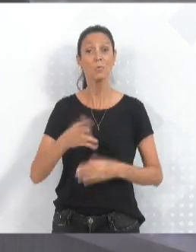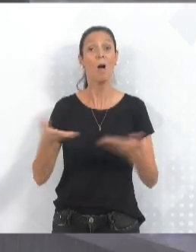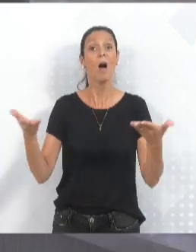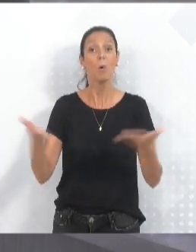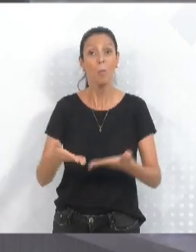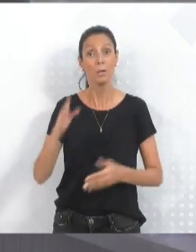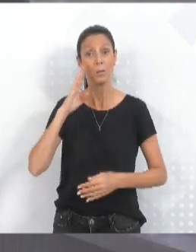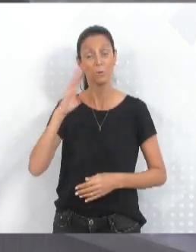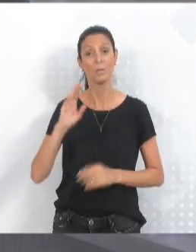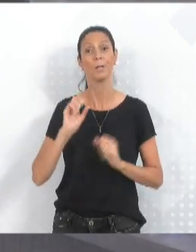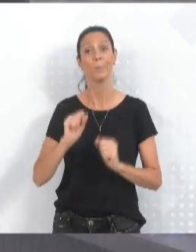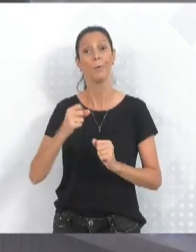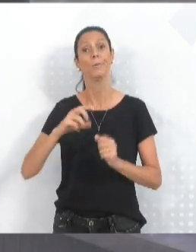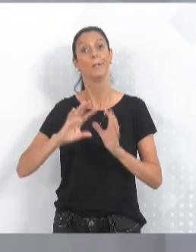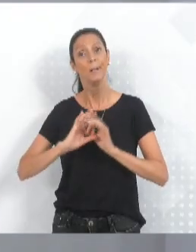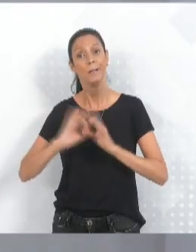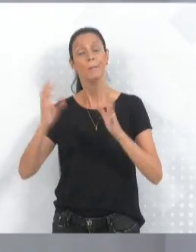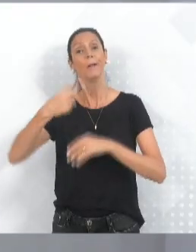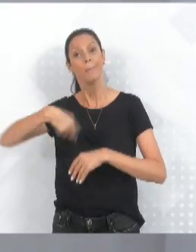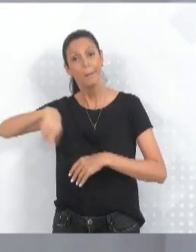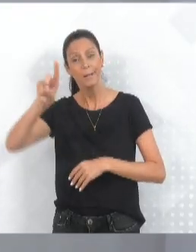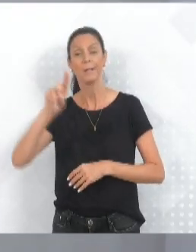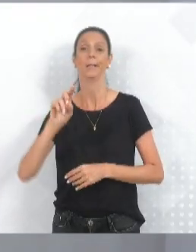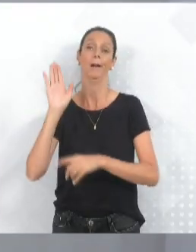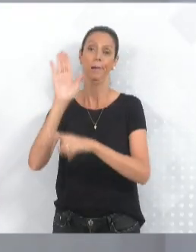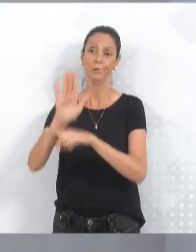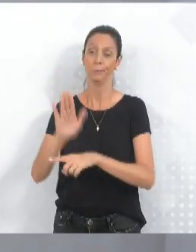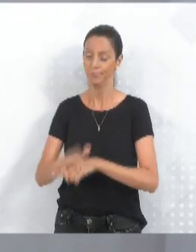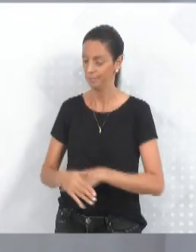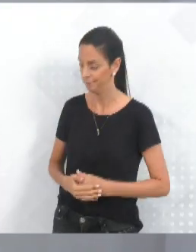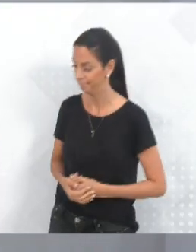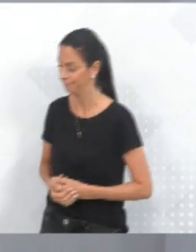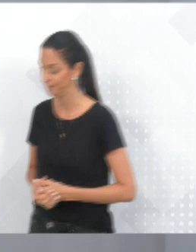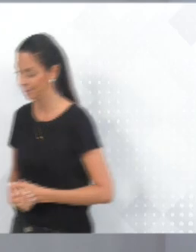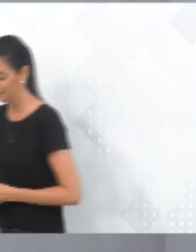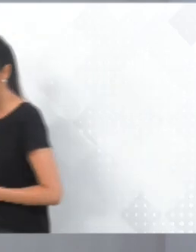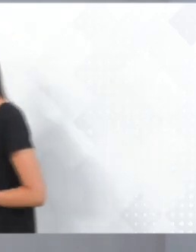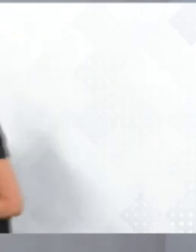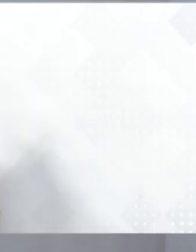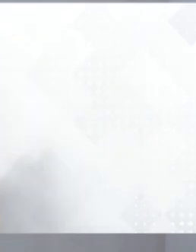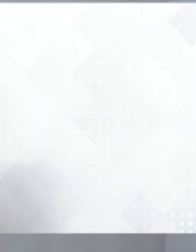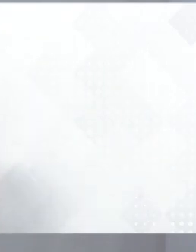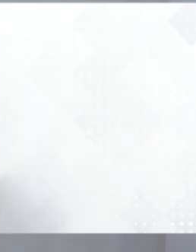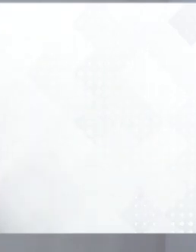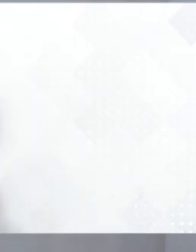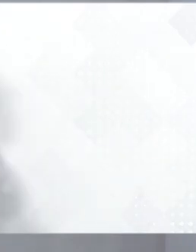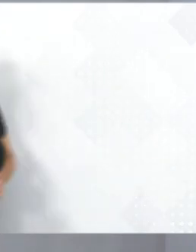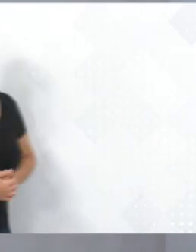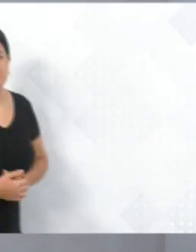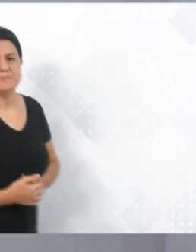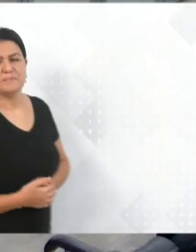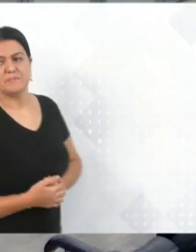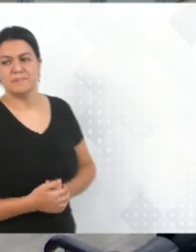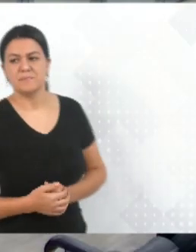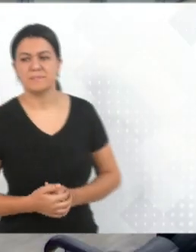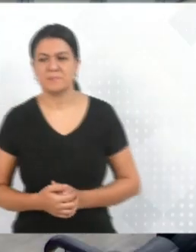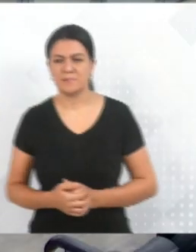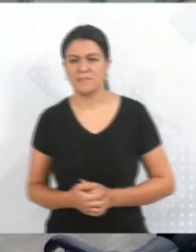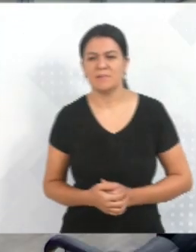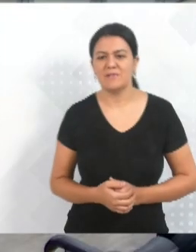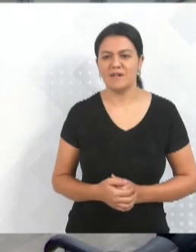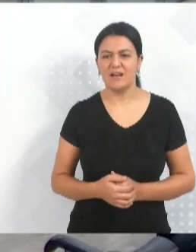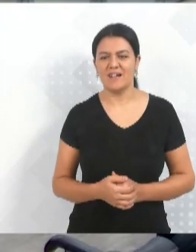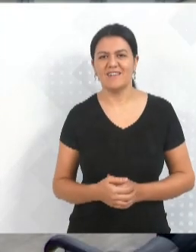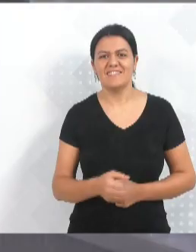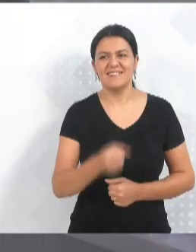agora obrigado obrigado Vereador Almir inclua o seu pronunciamento também a minha fala com autorização do orador também ou a